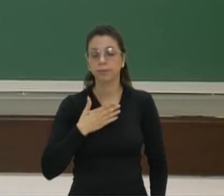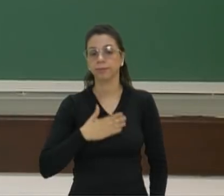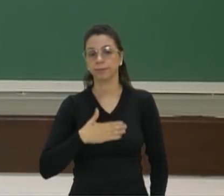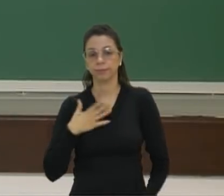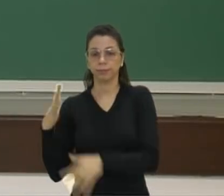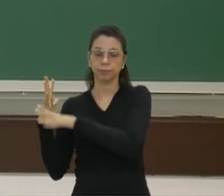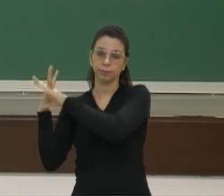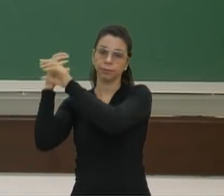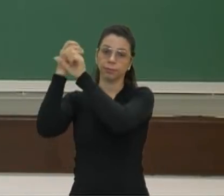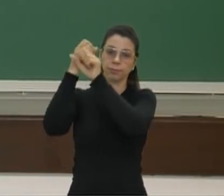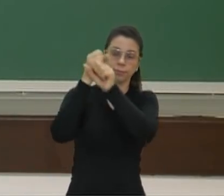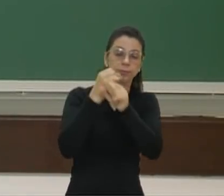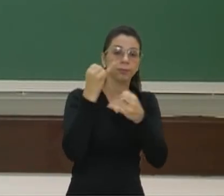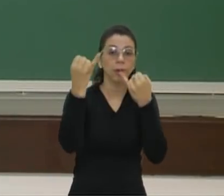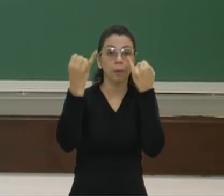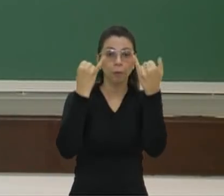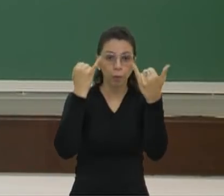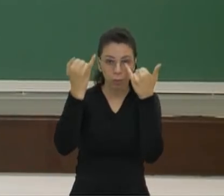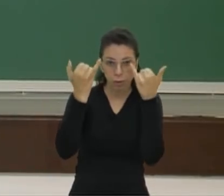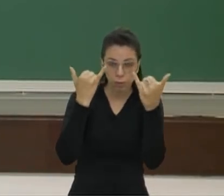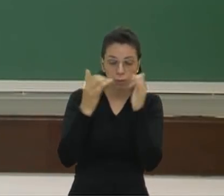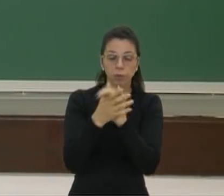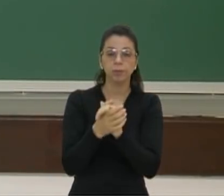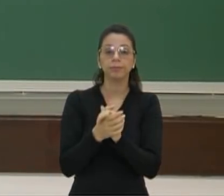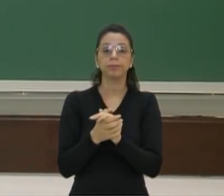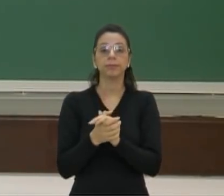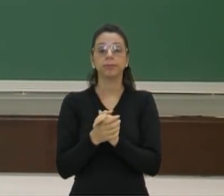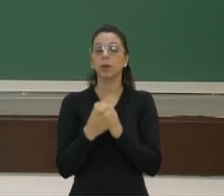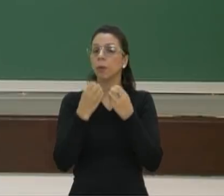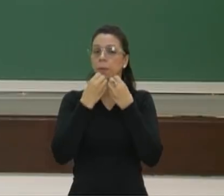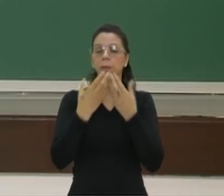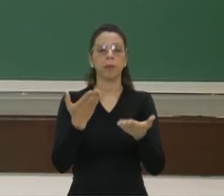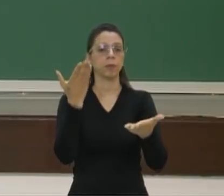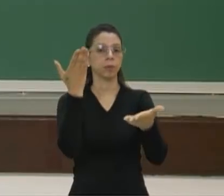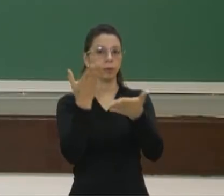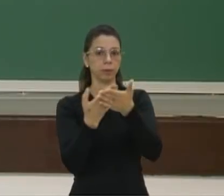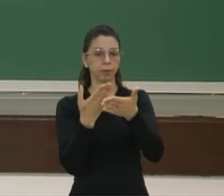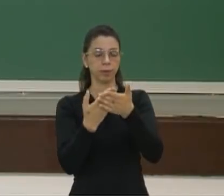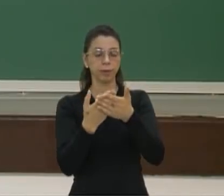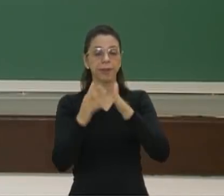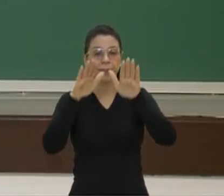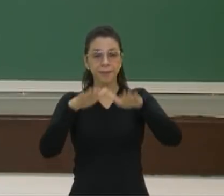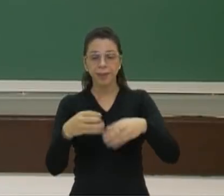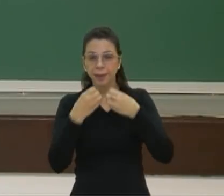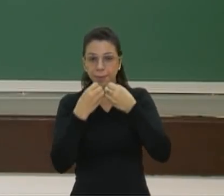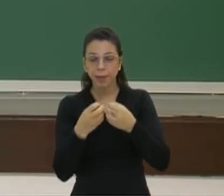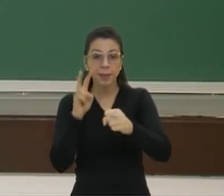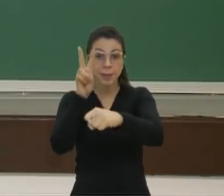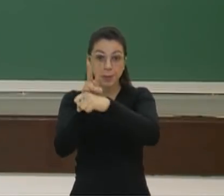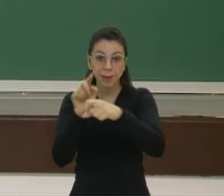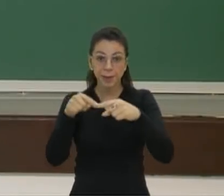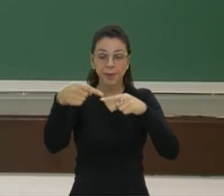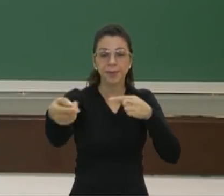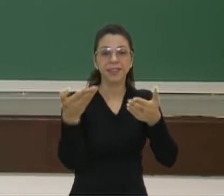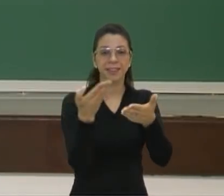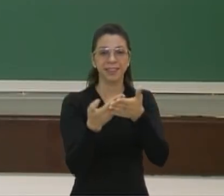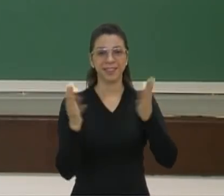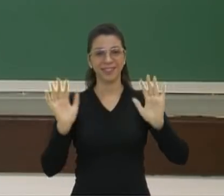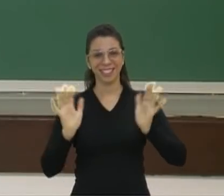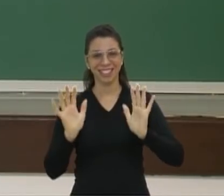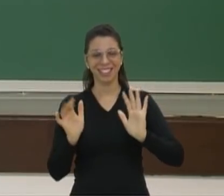relembrado muitas informações. Desejo para vocês bons estudos, Fiquem bem, se cuidem e até a próxima aula.